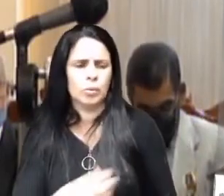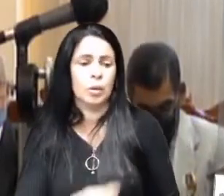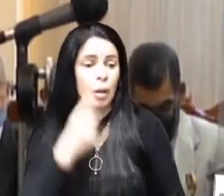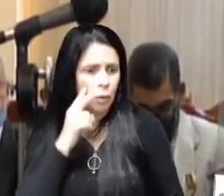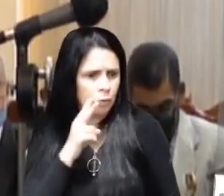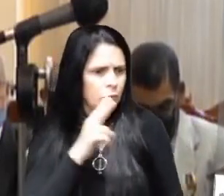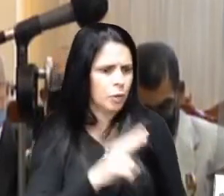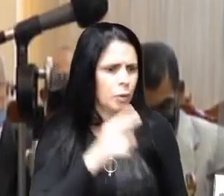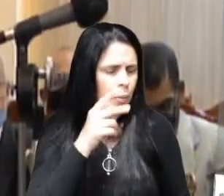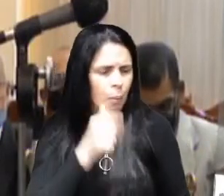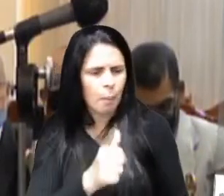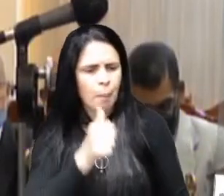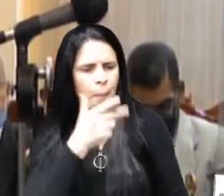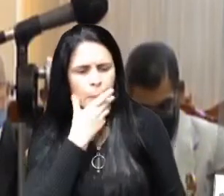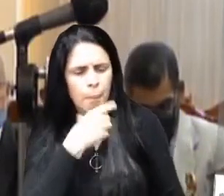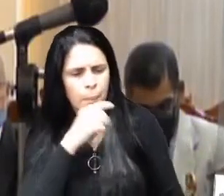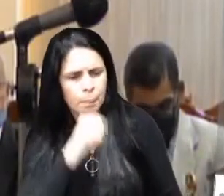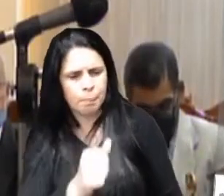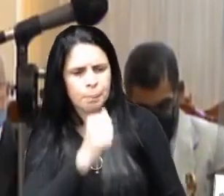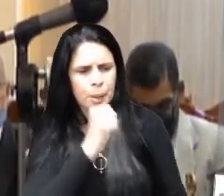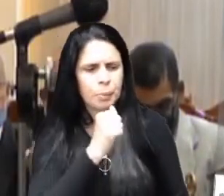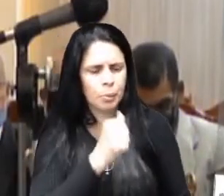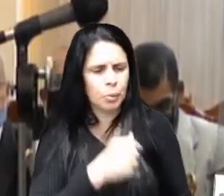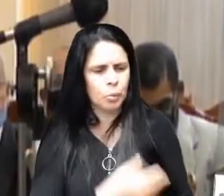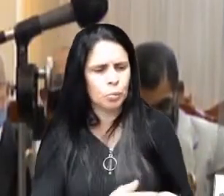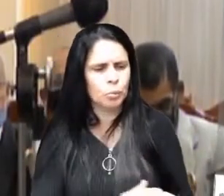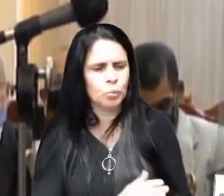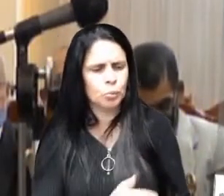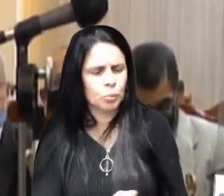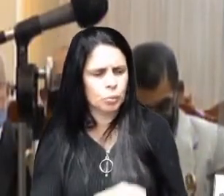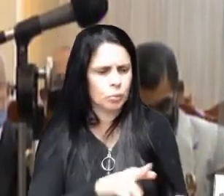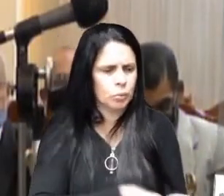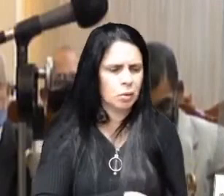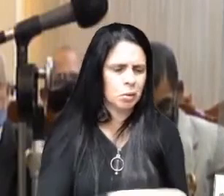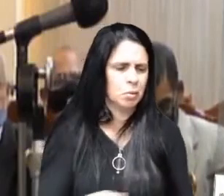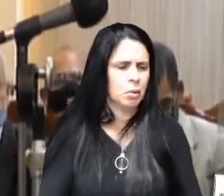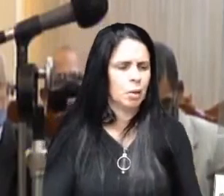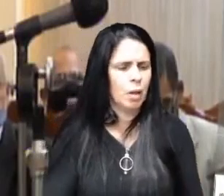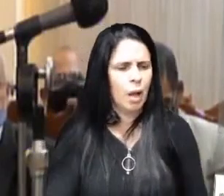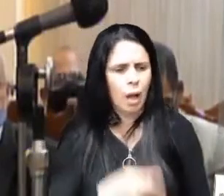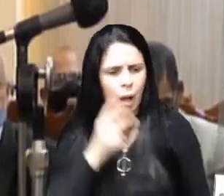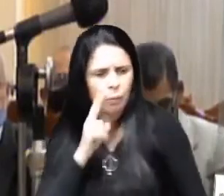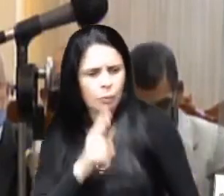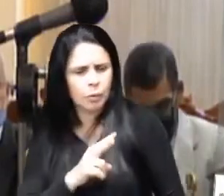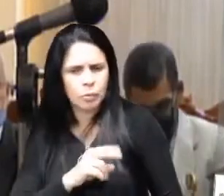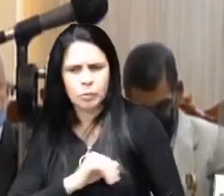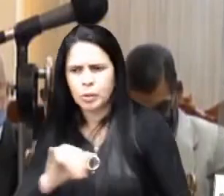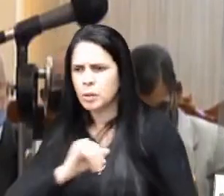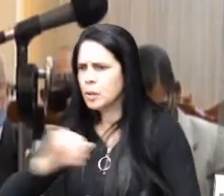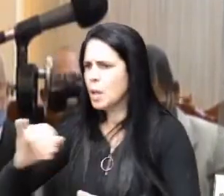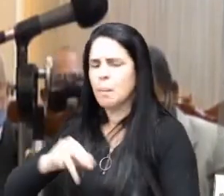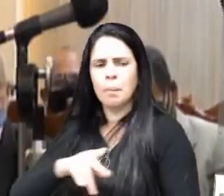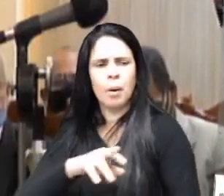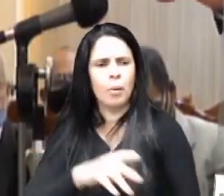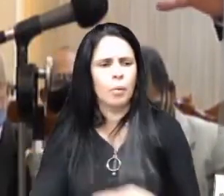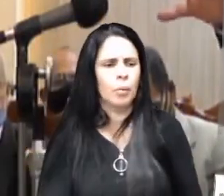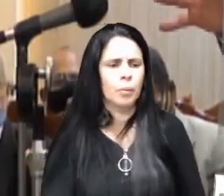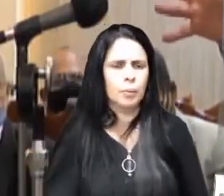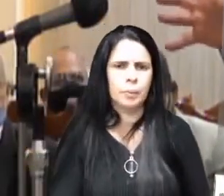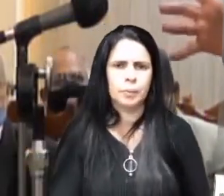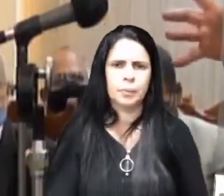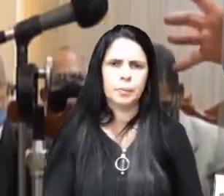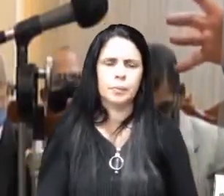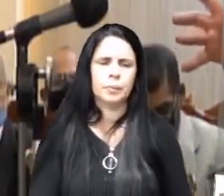pai. Quando ele viu a nudez de seu pai, saiu dizendo aos seus irmãos.